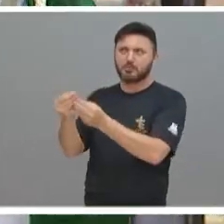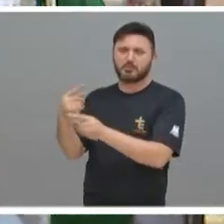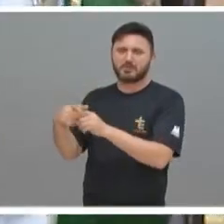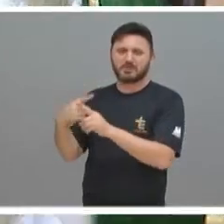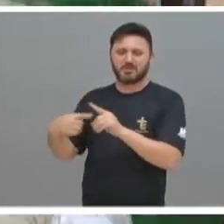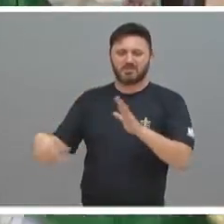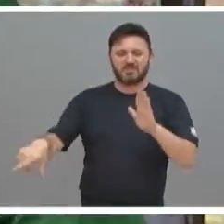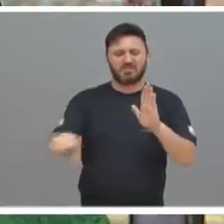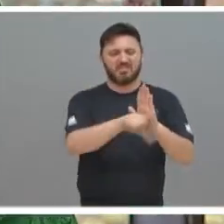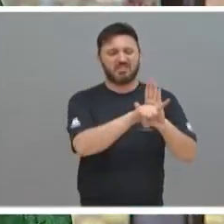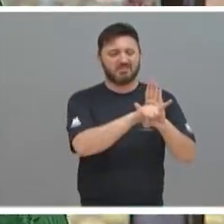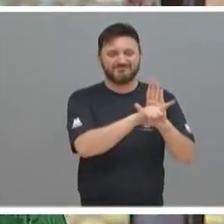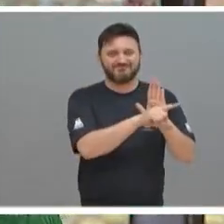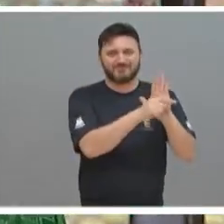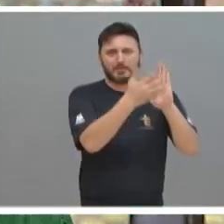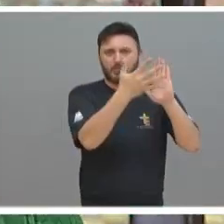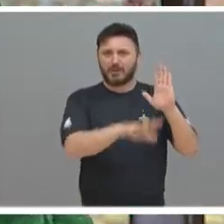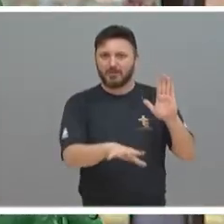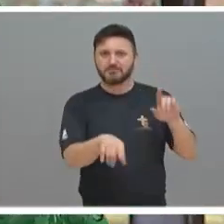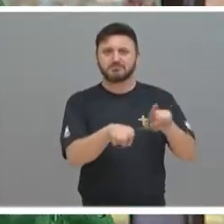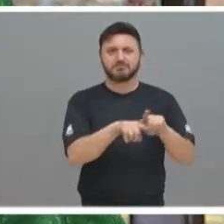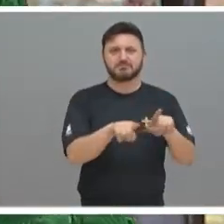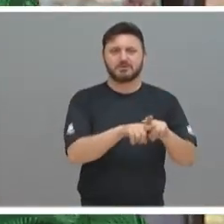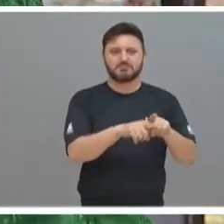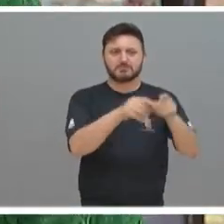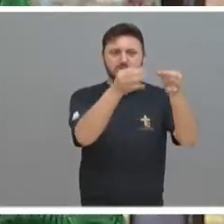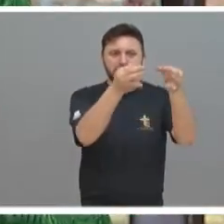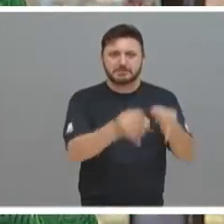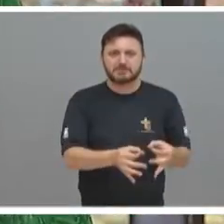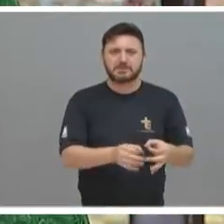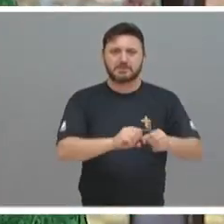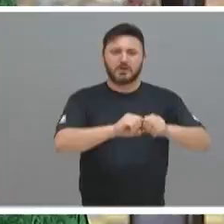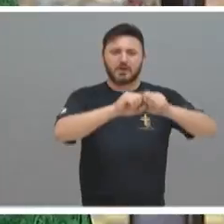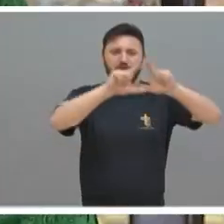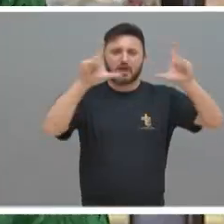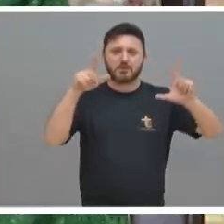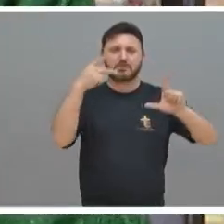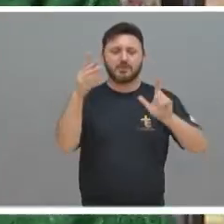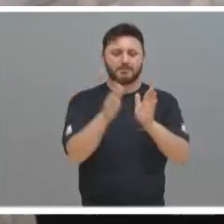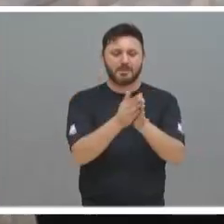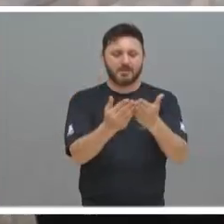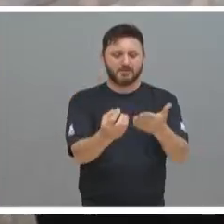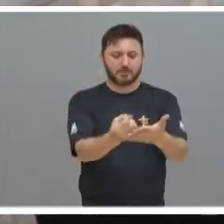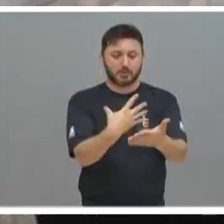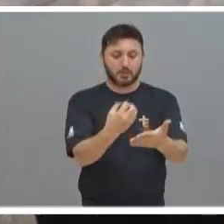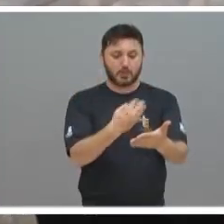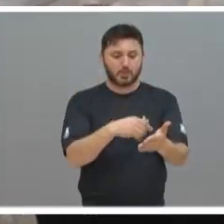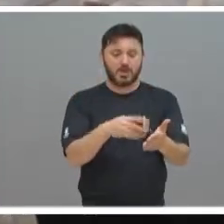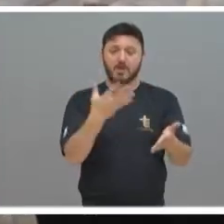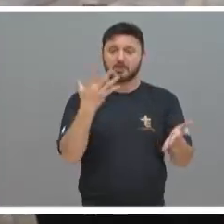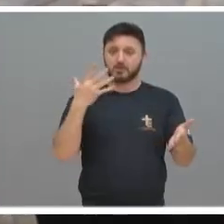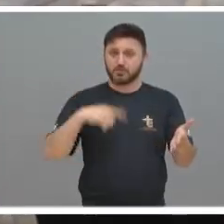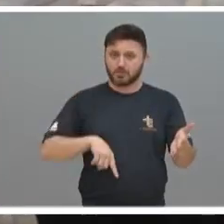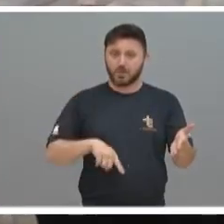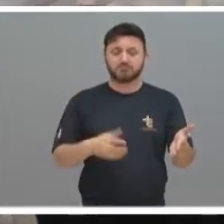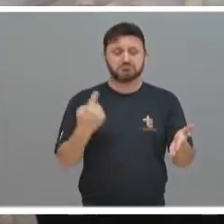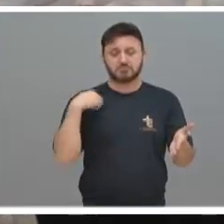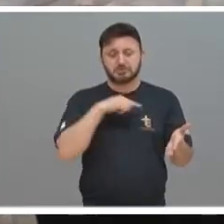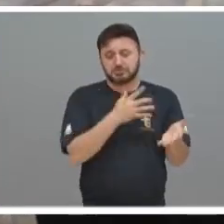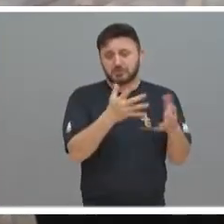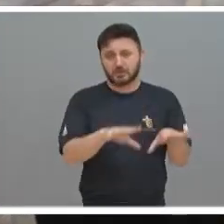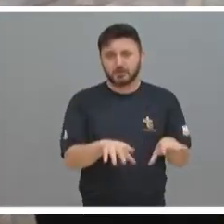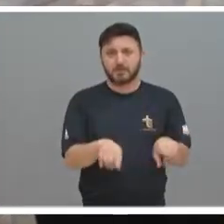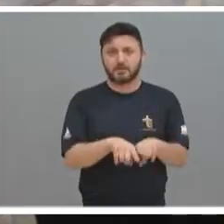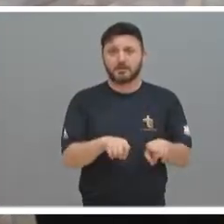sua lei e seus preceitos, tão claramente expresso na sua palavra. Pois a palavra de Deus é lei,